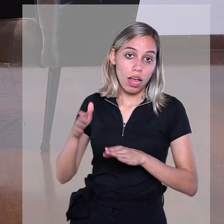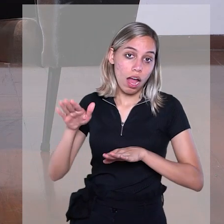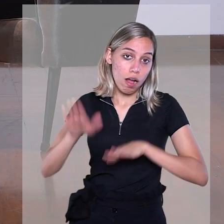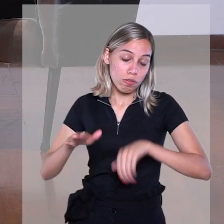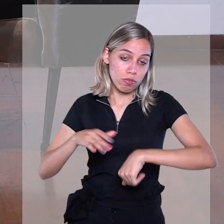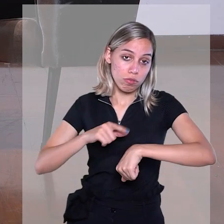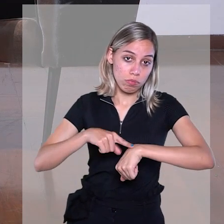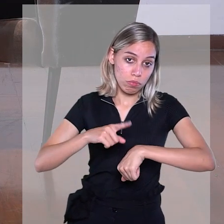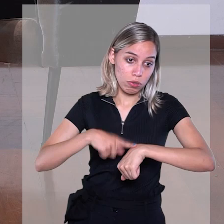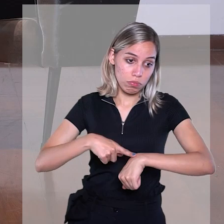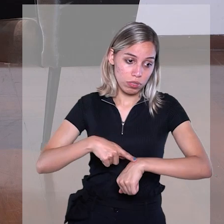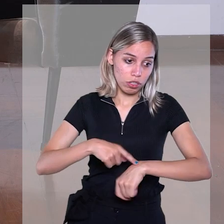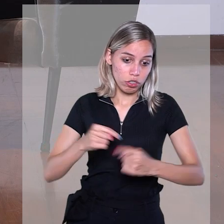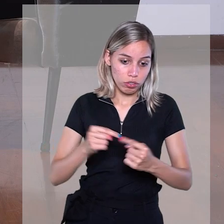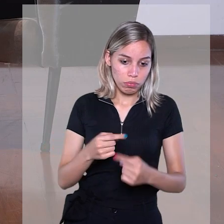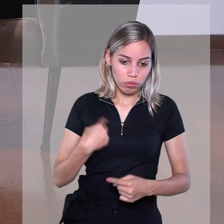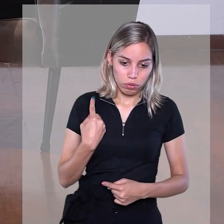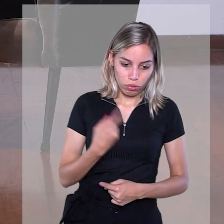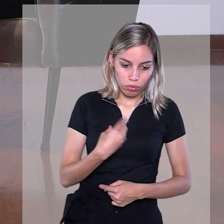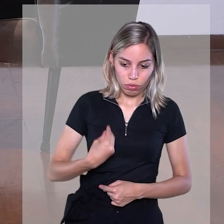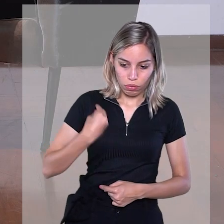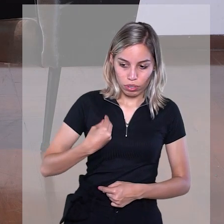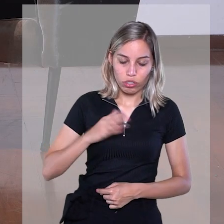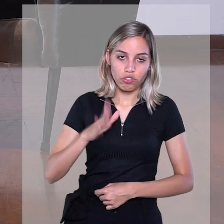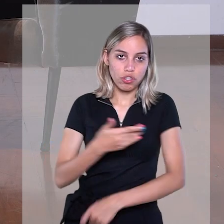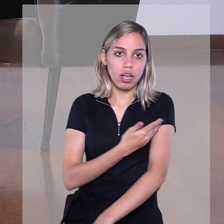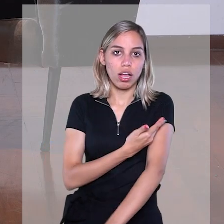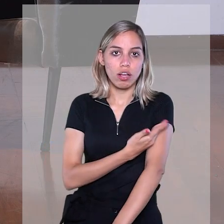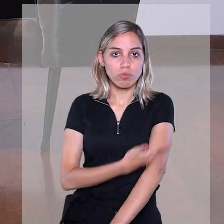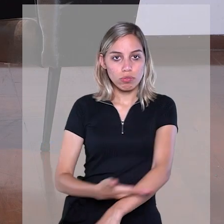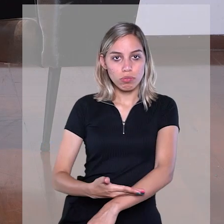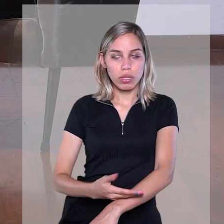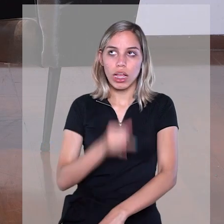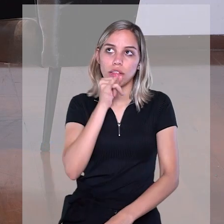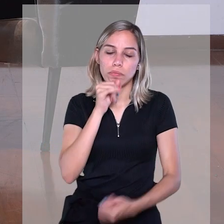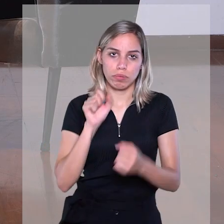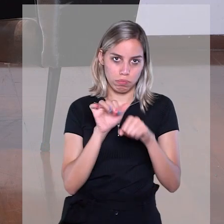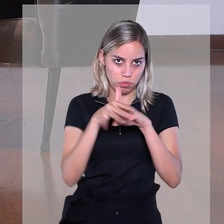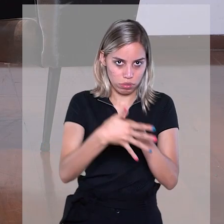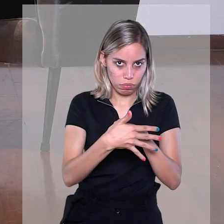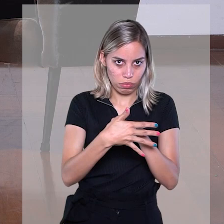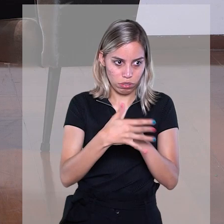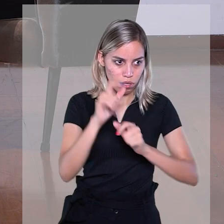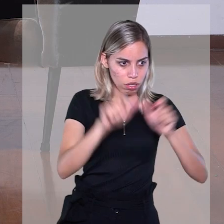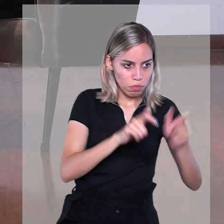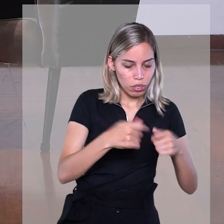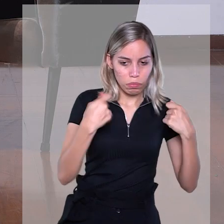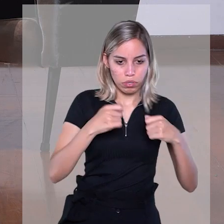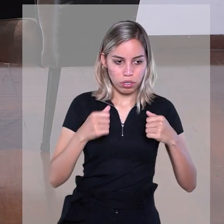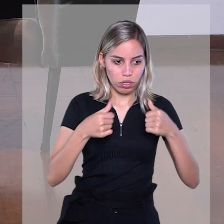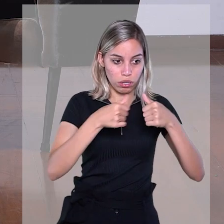a que estávamos acostumados no mundo entra em estado de suspensão, pandemia. As pessoas precisam ficar